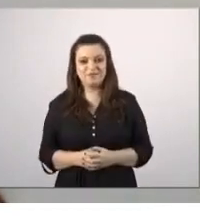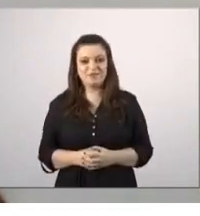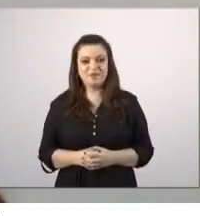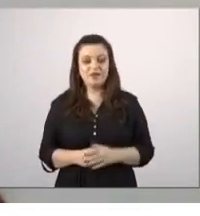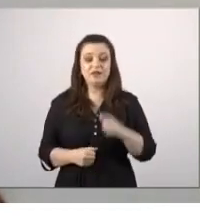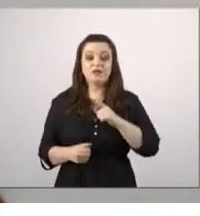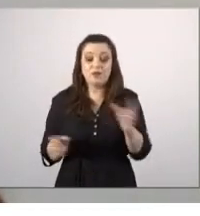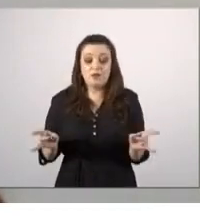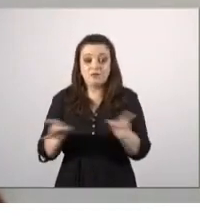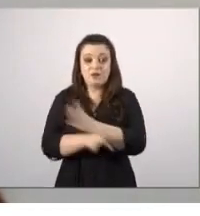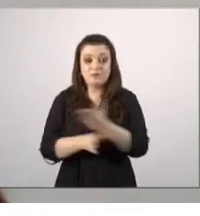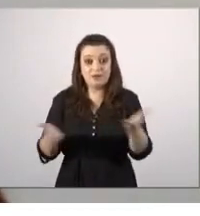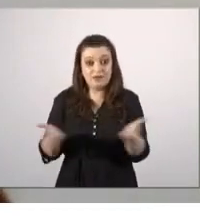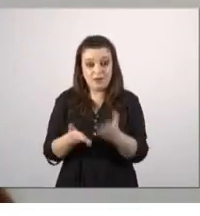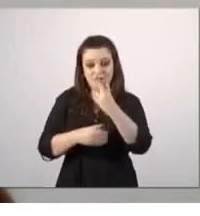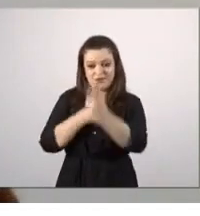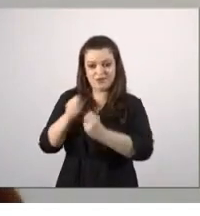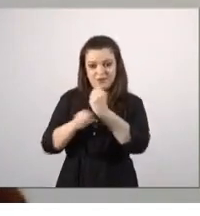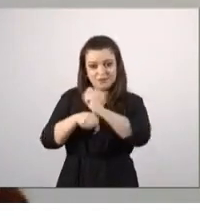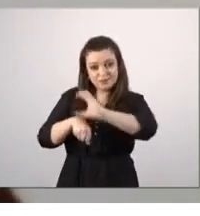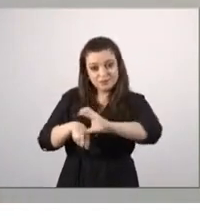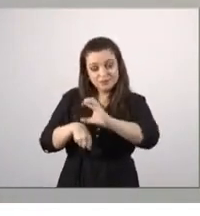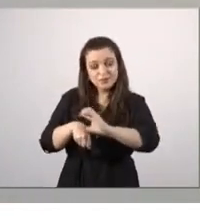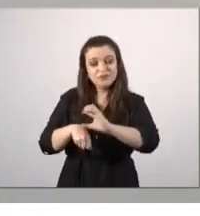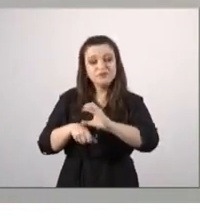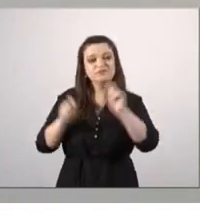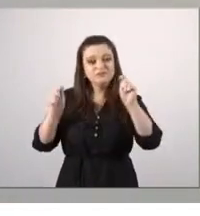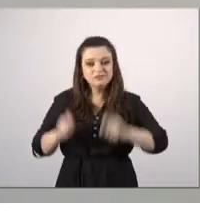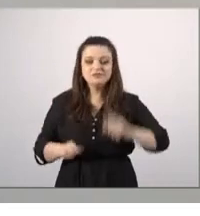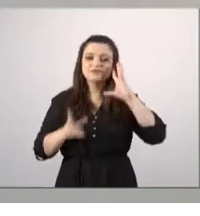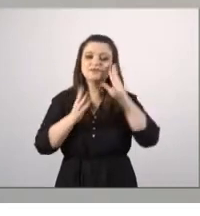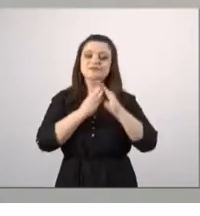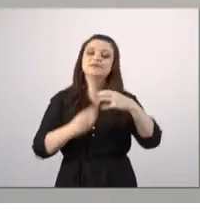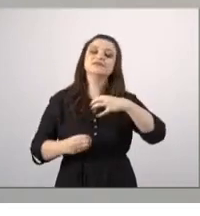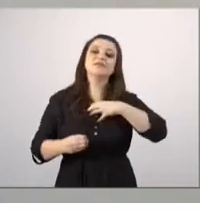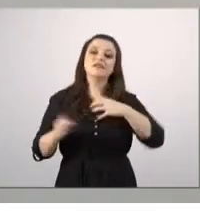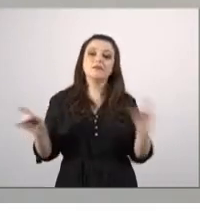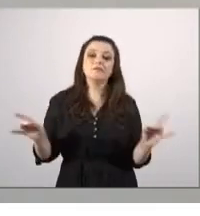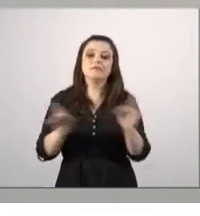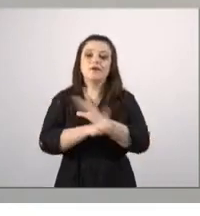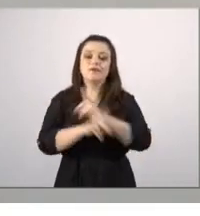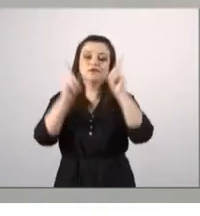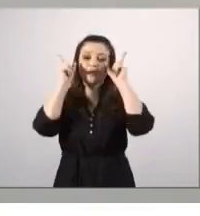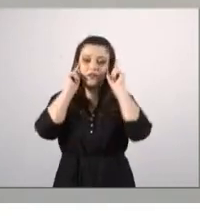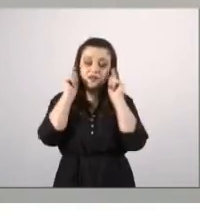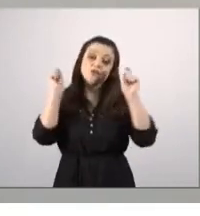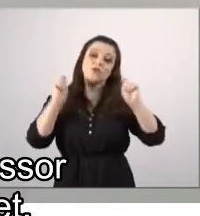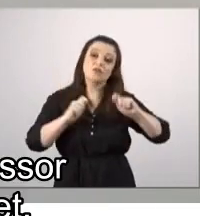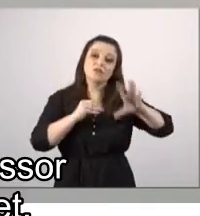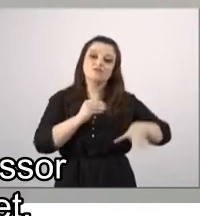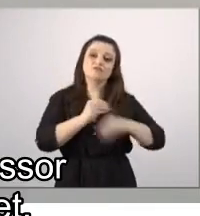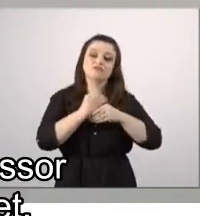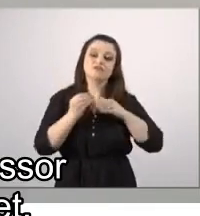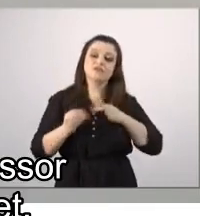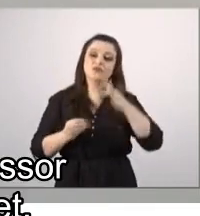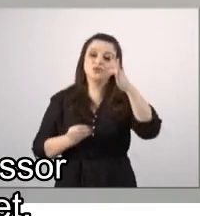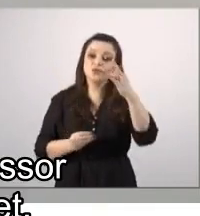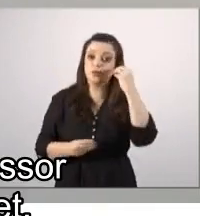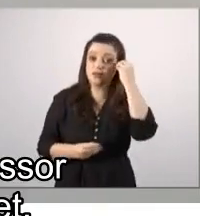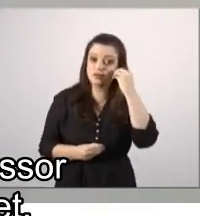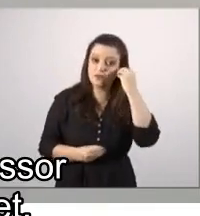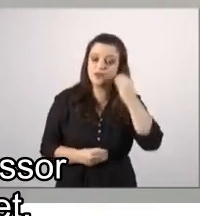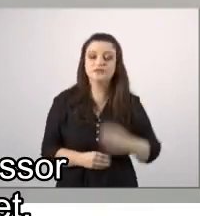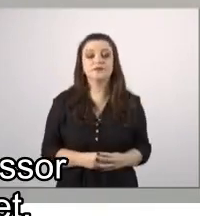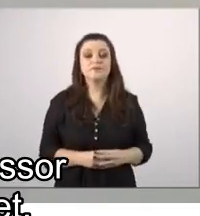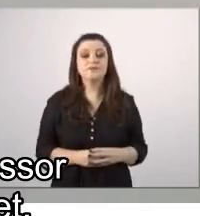essa sensação de trabalho cumprido, e isso com certeza vai agregar em nossas experiências futuras. Gostaríamos também